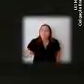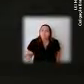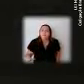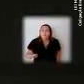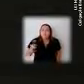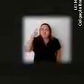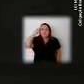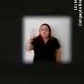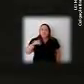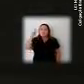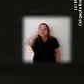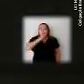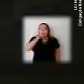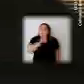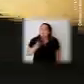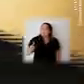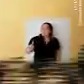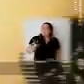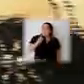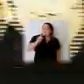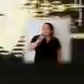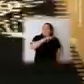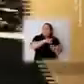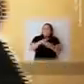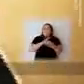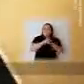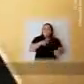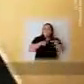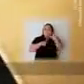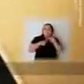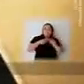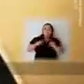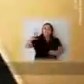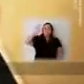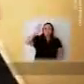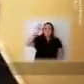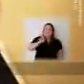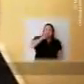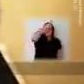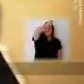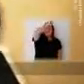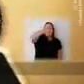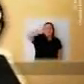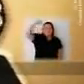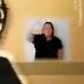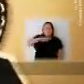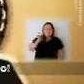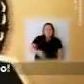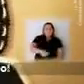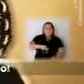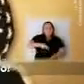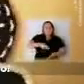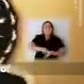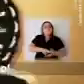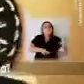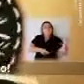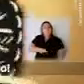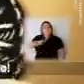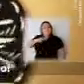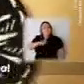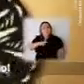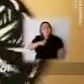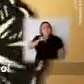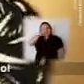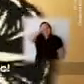Tá me chamando de besta Nesta eleição eu vou é de Bolsonaro Nordestino tem palavra E eu sei que o